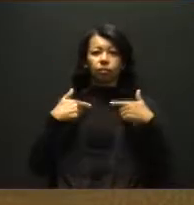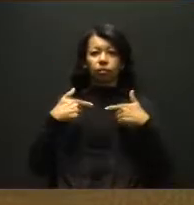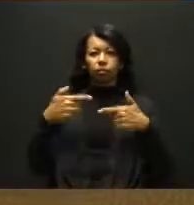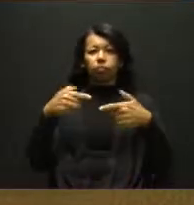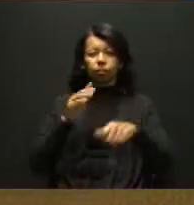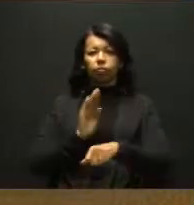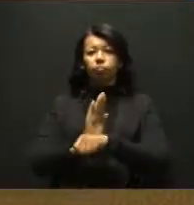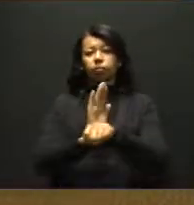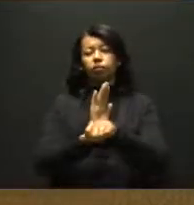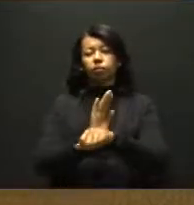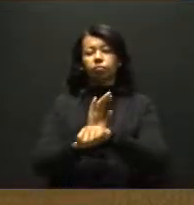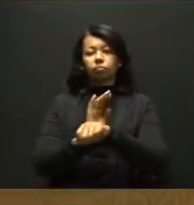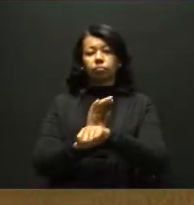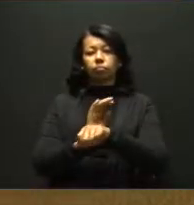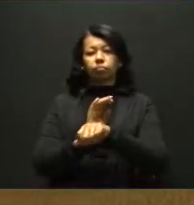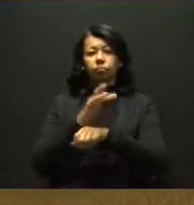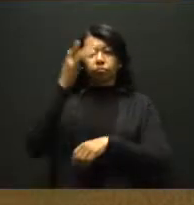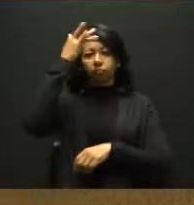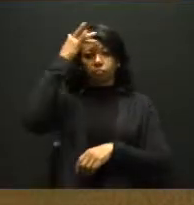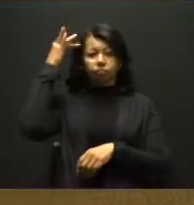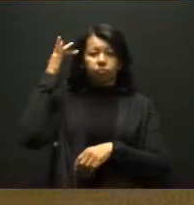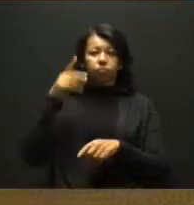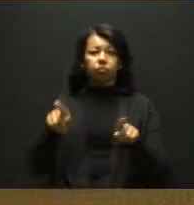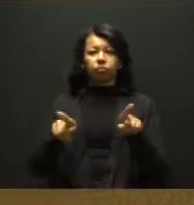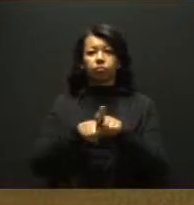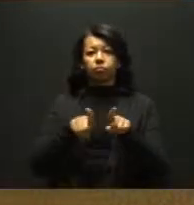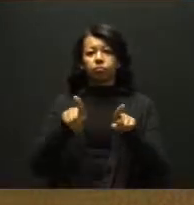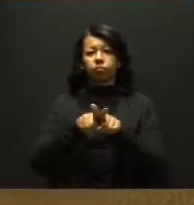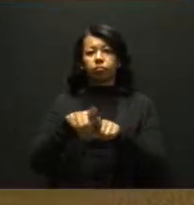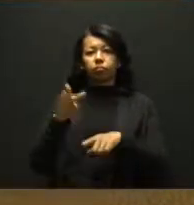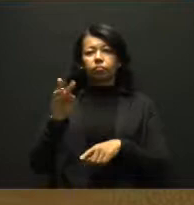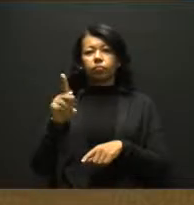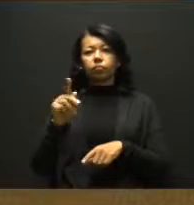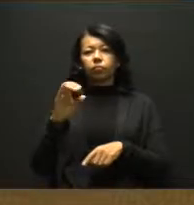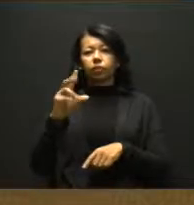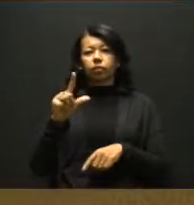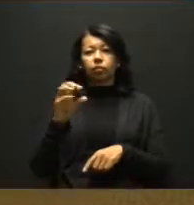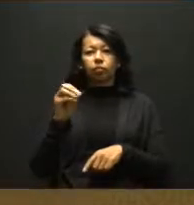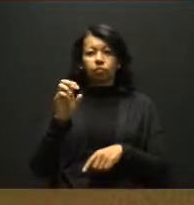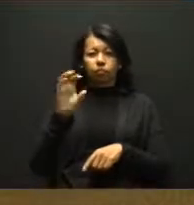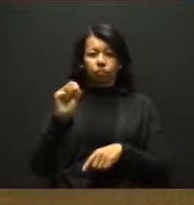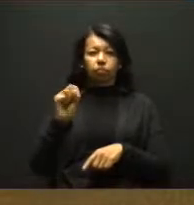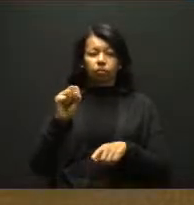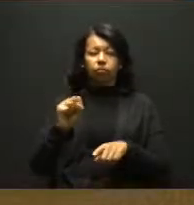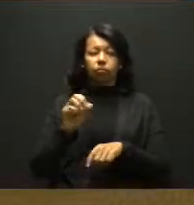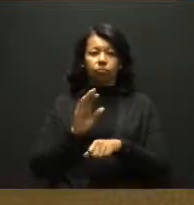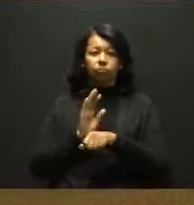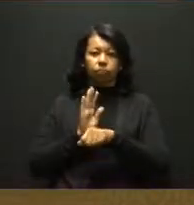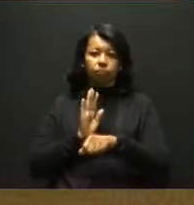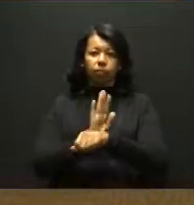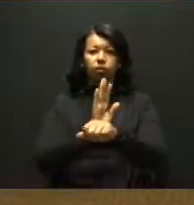mantiqueira apoia os peões continue apoiando e que a gente possa fazer